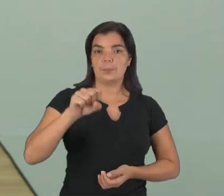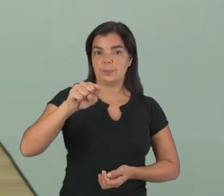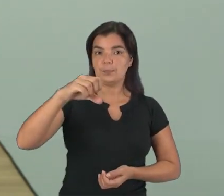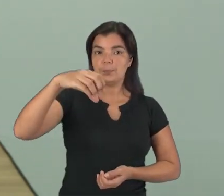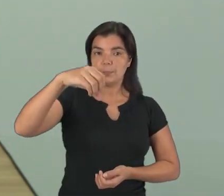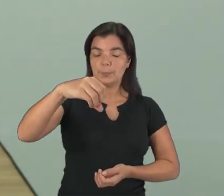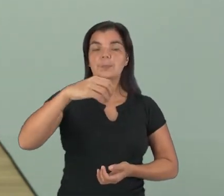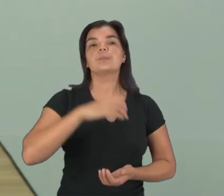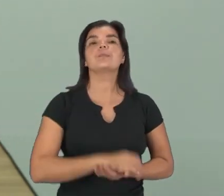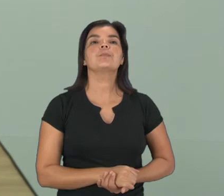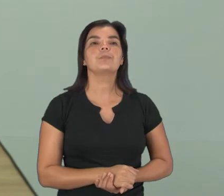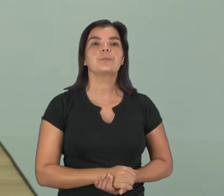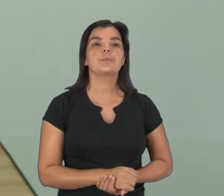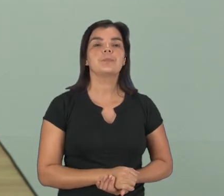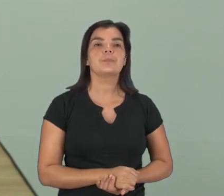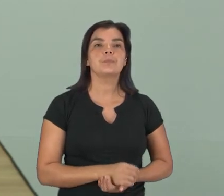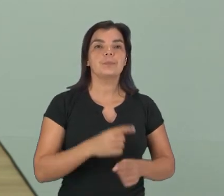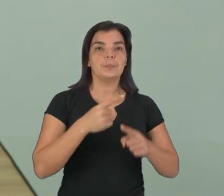89